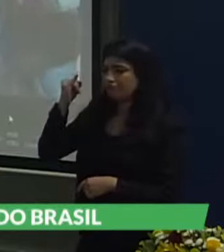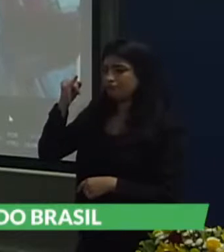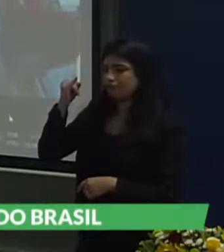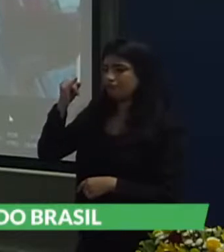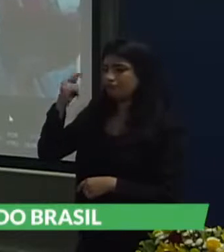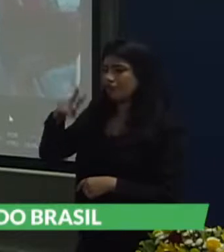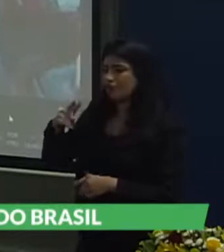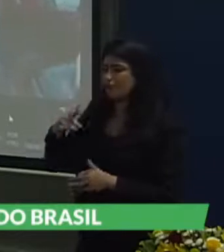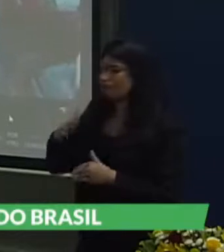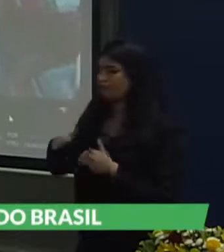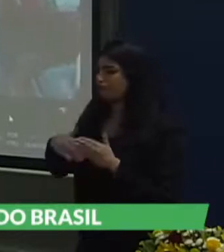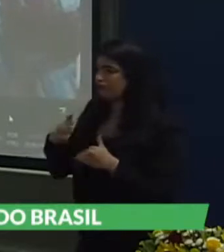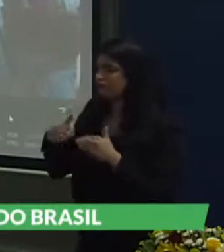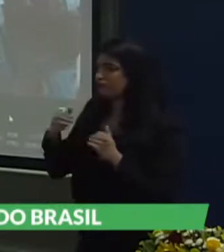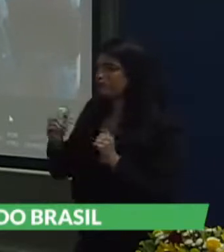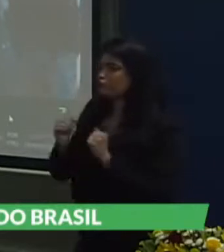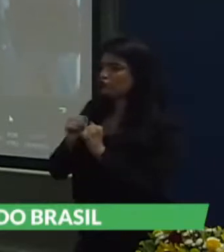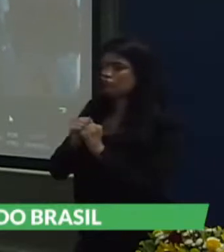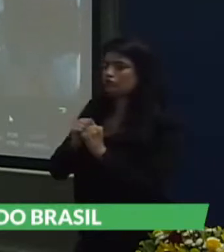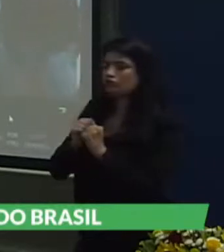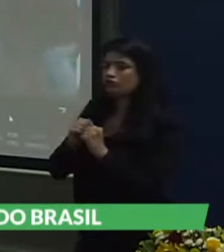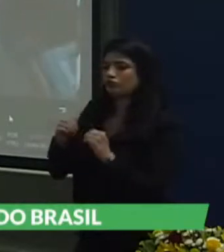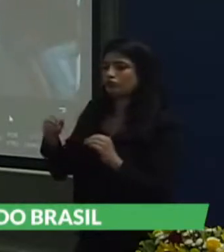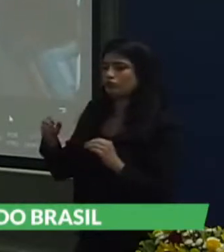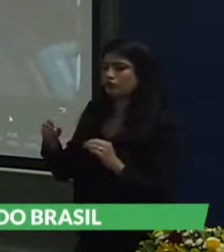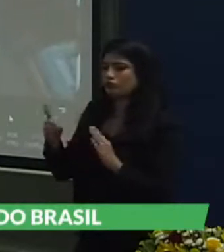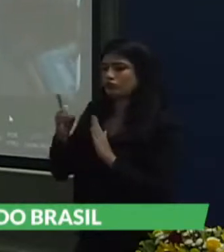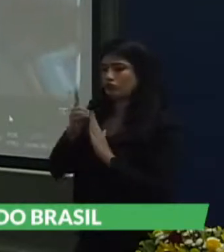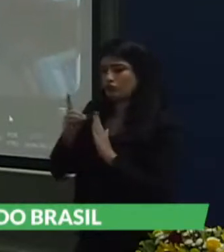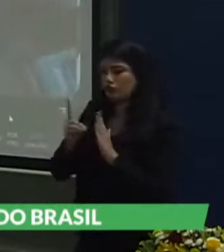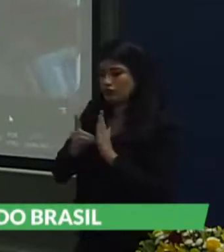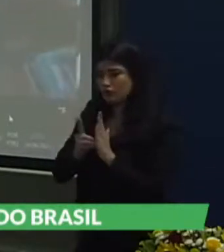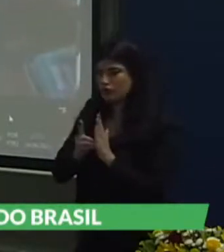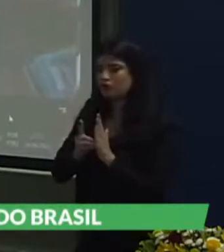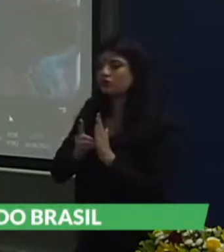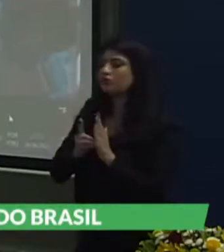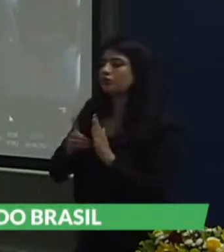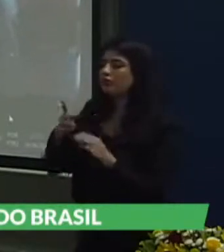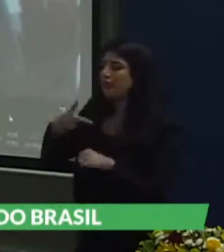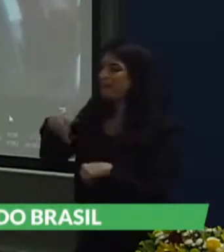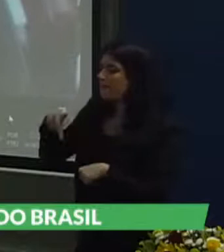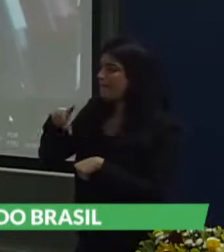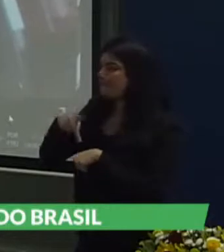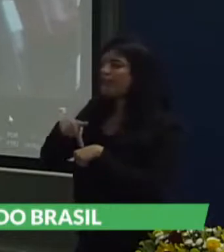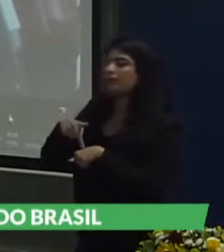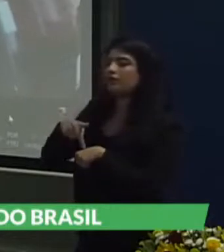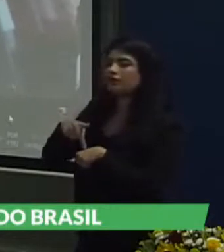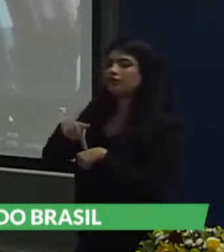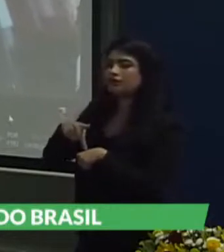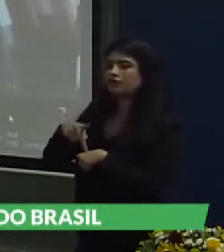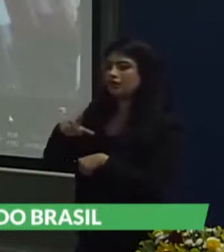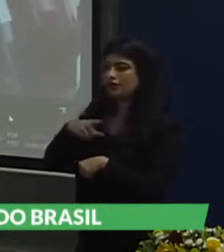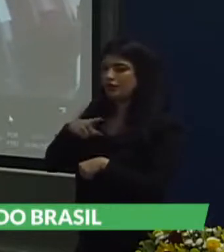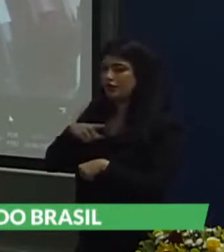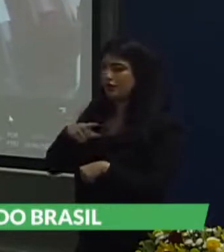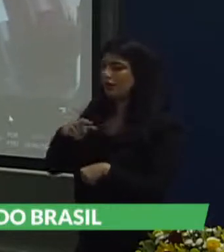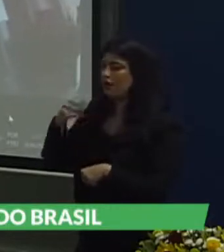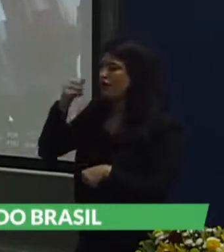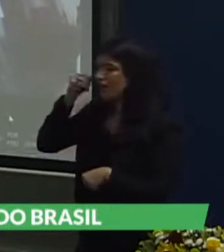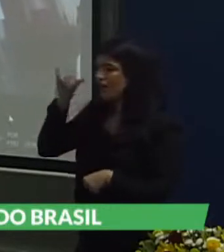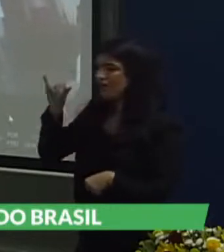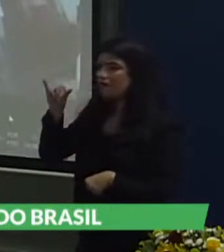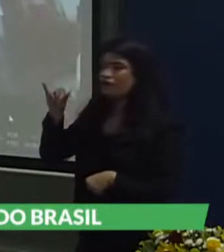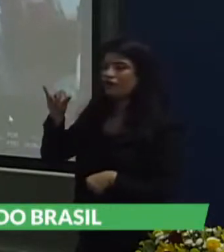da construção de uma democracia no país, no combate à desigualdade, no combate à